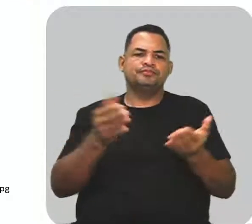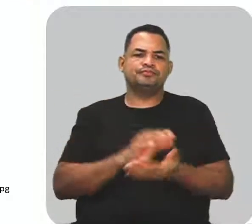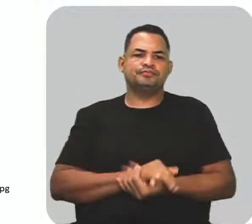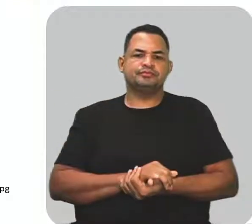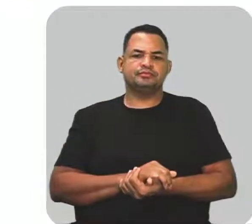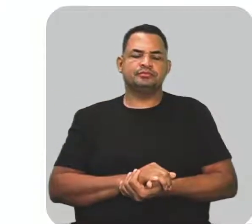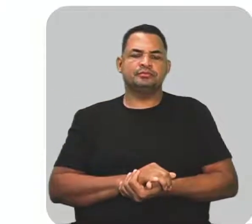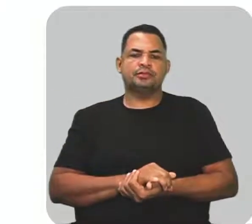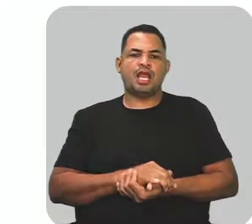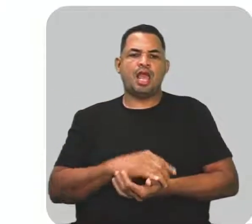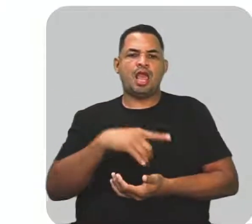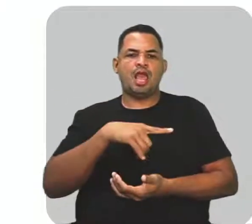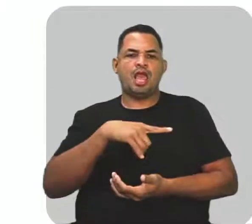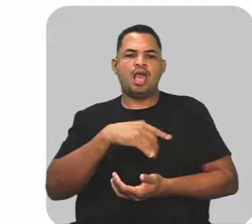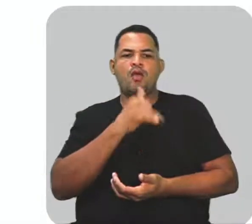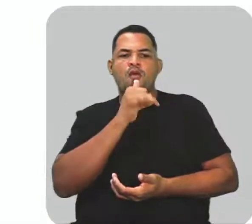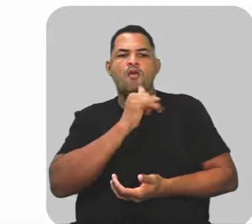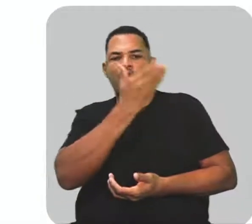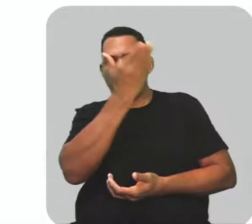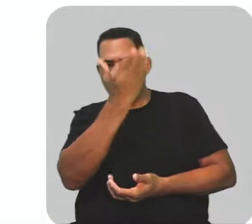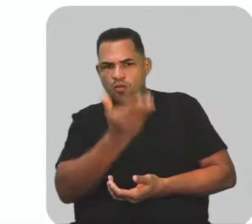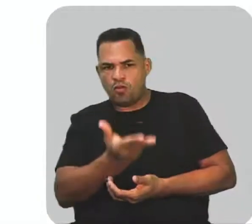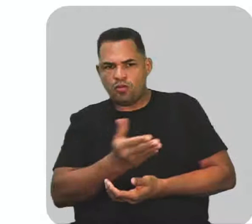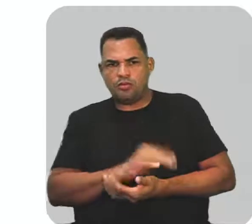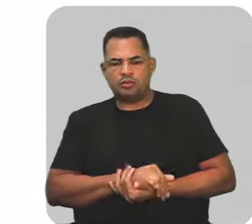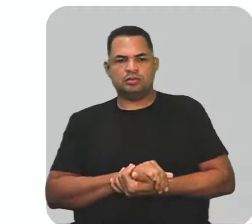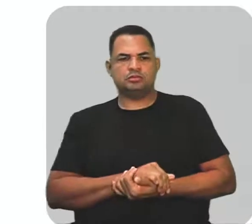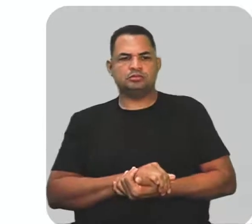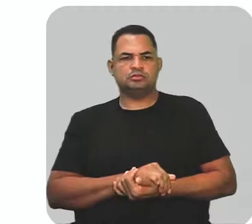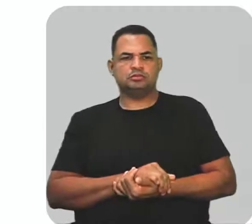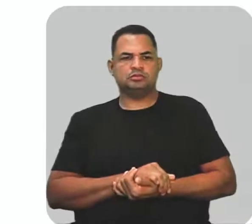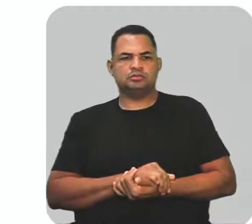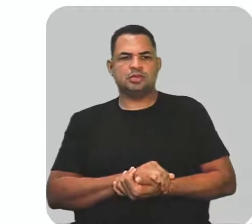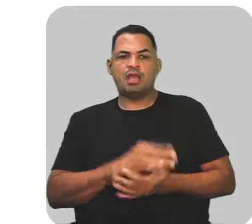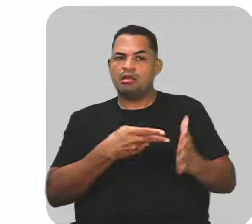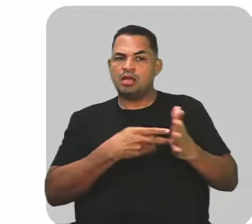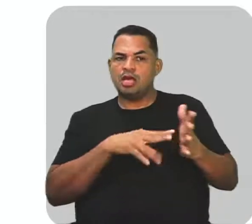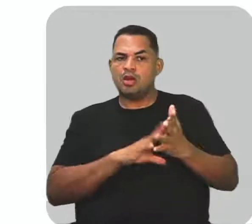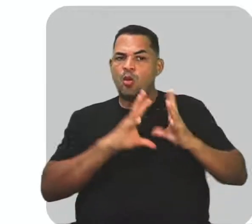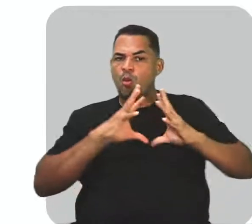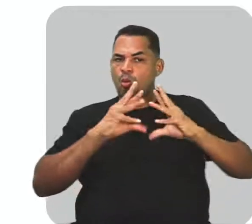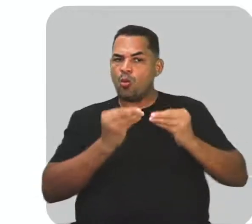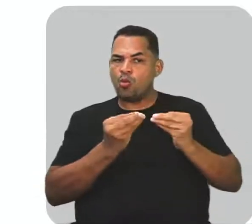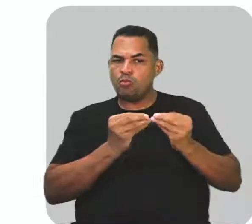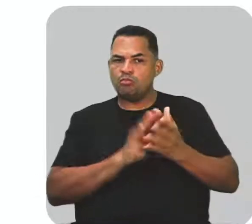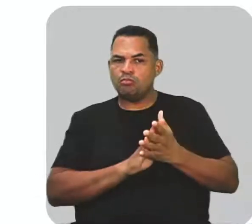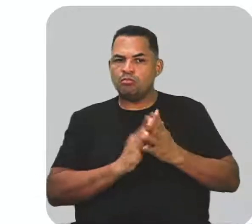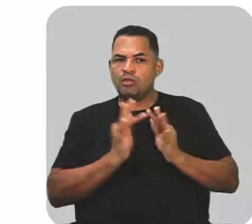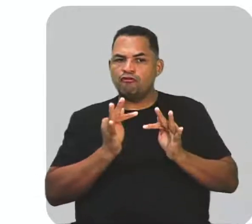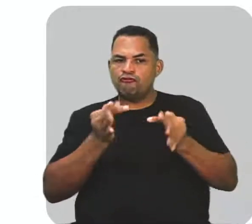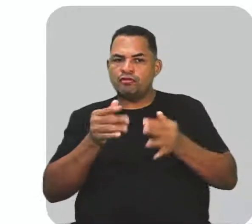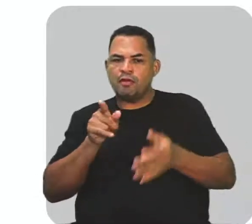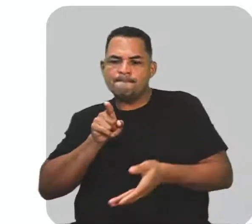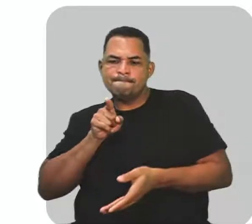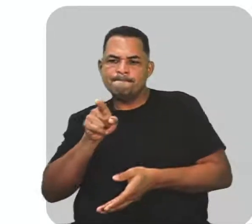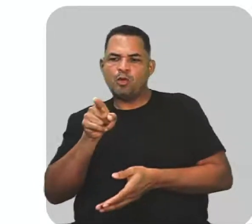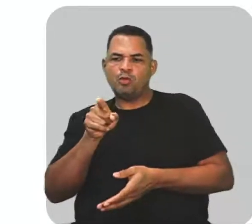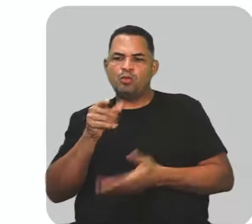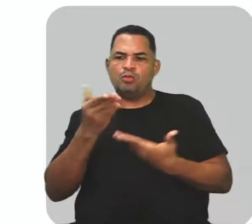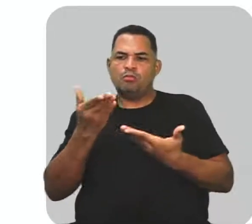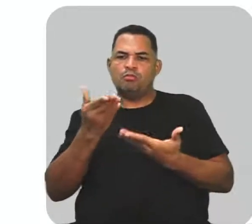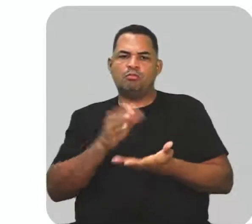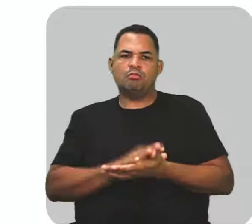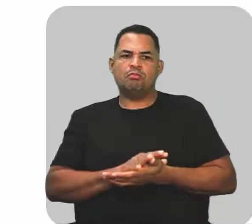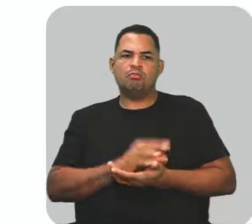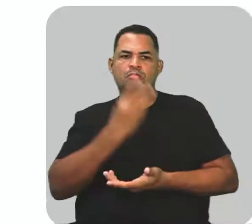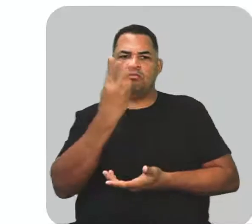nos exemplos que nós tivemos ali, ó, sentido completo, terminado com uma pontuação, né? Vejam